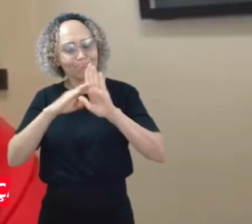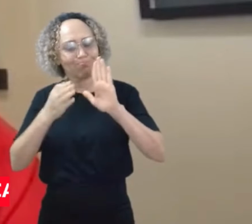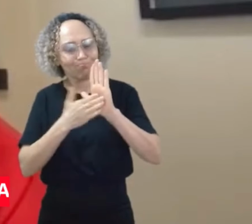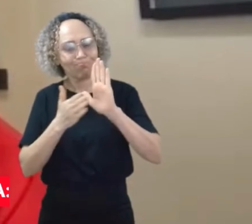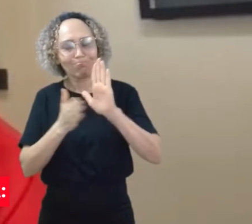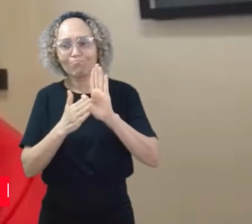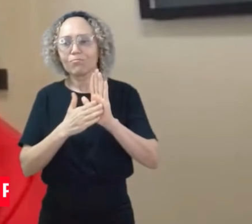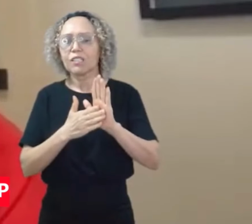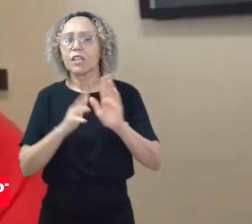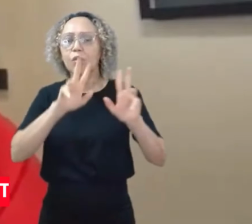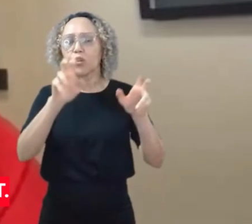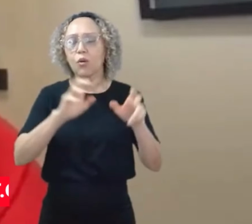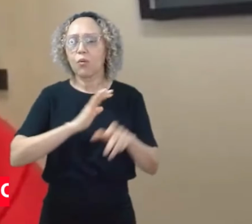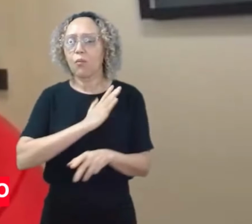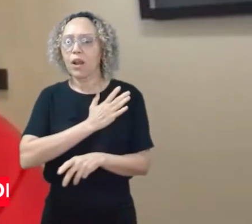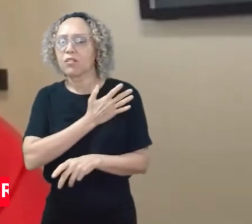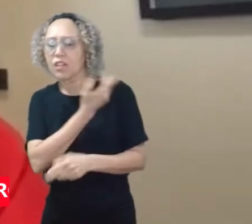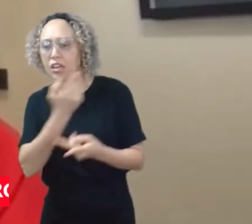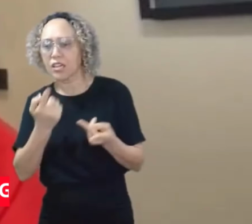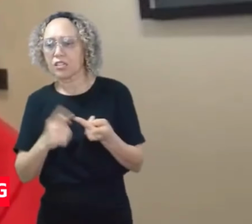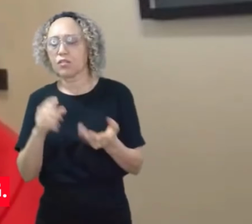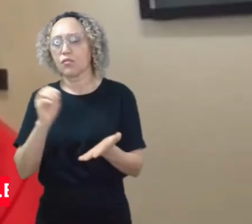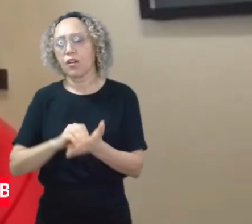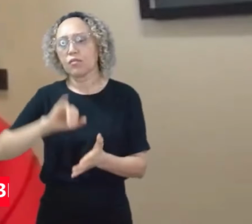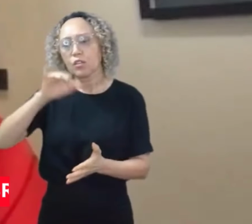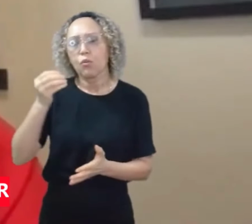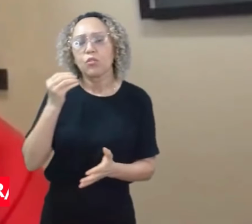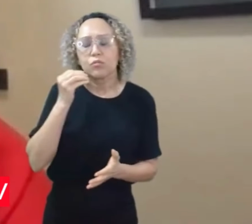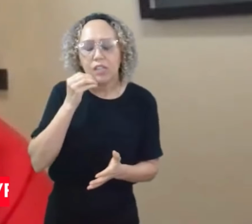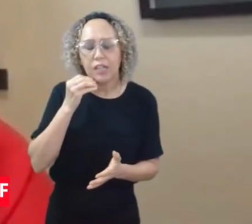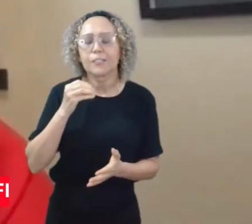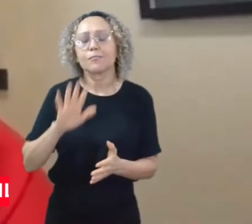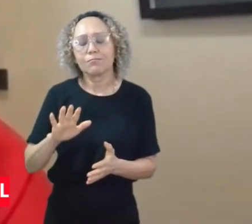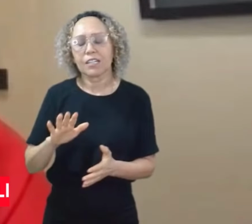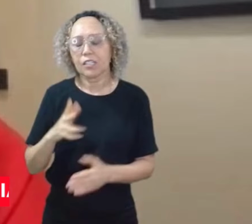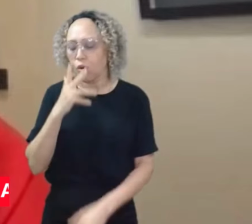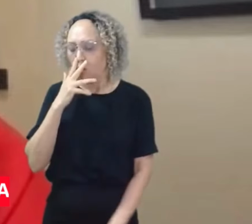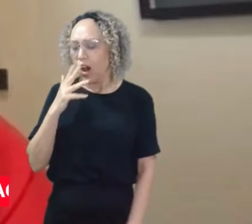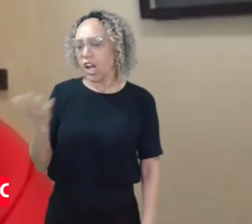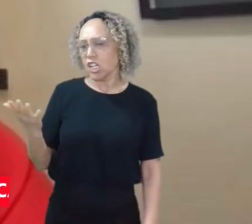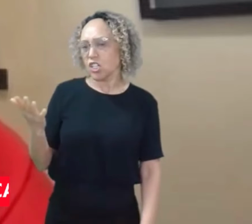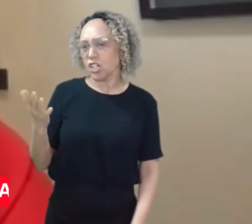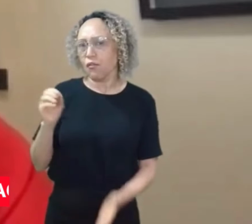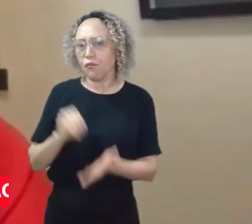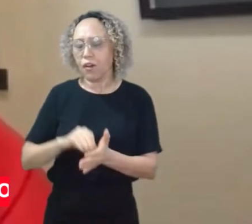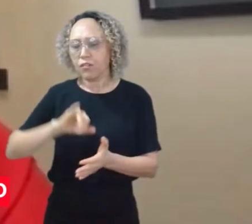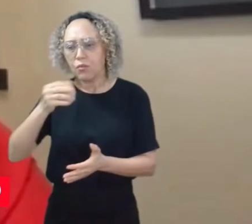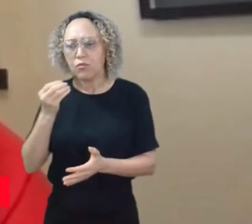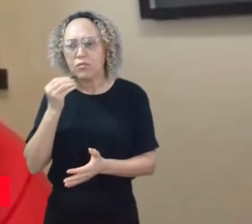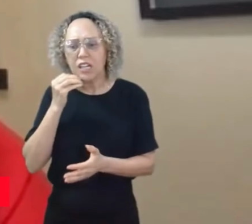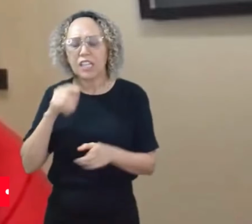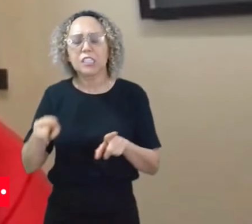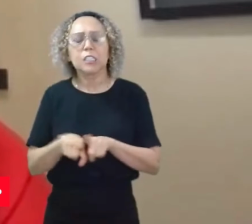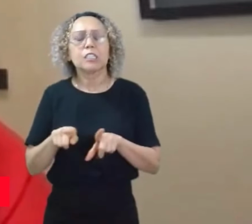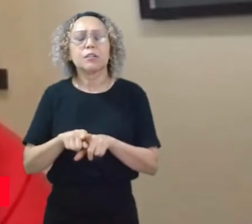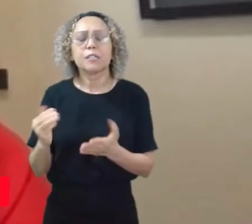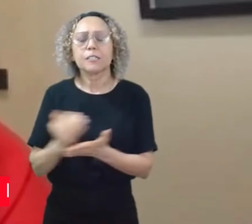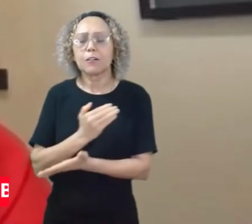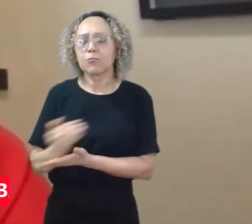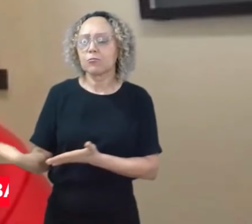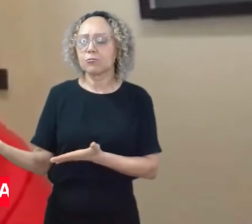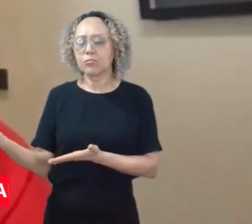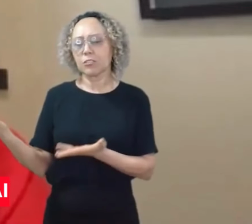oportunidade, mas, acima de tudo, na minha avaliação, numa ignorância daqueles e daquelas que acreditam que a gente não tem essa capacidade para ocupar esse